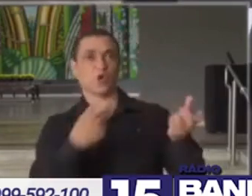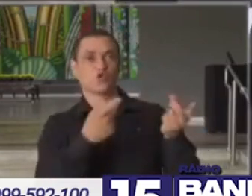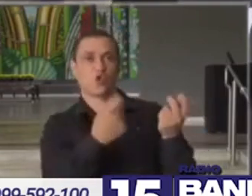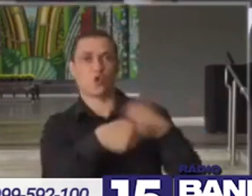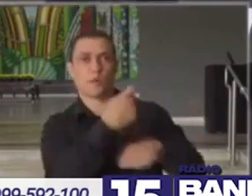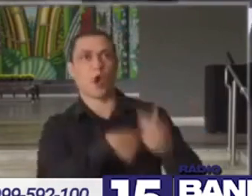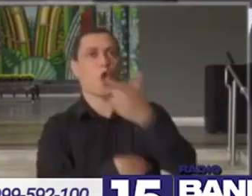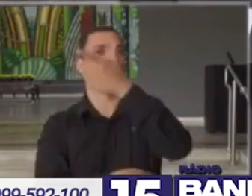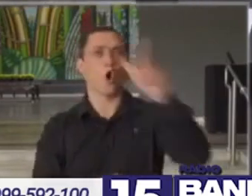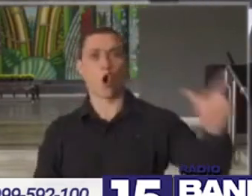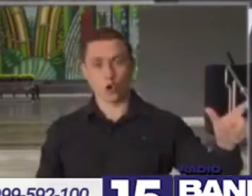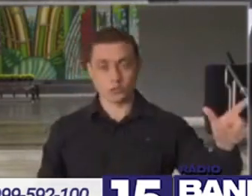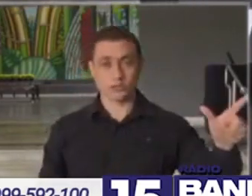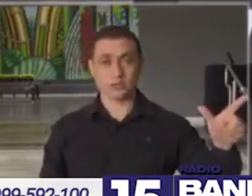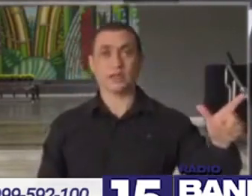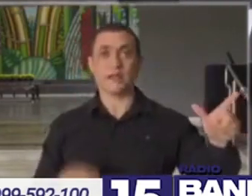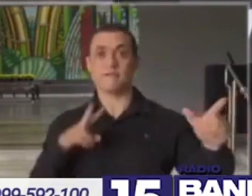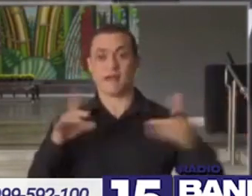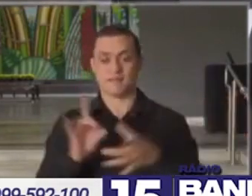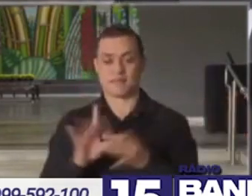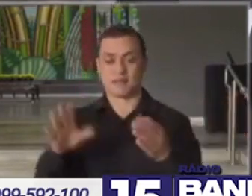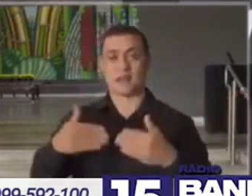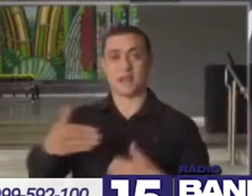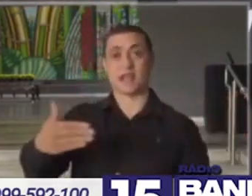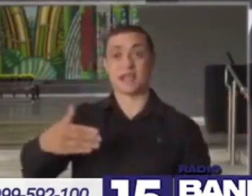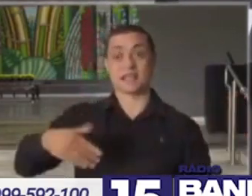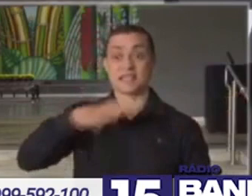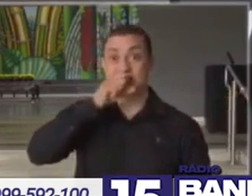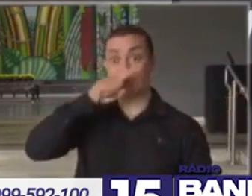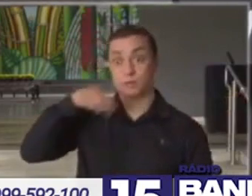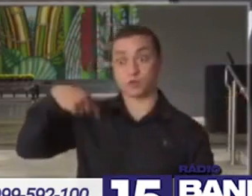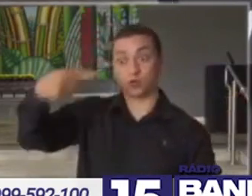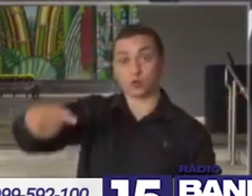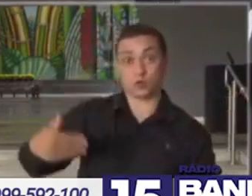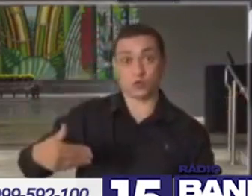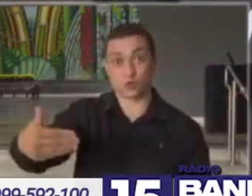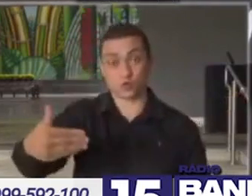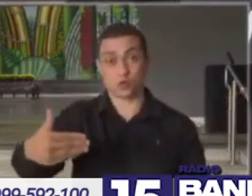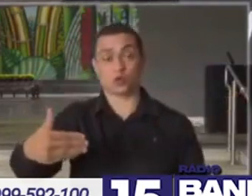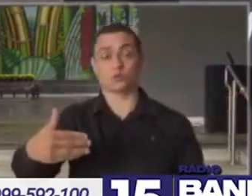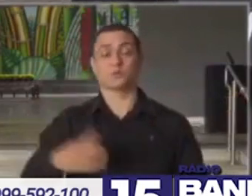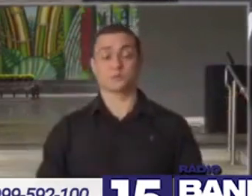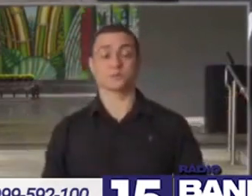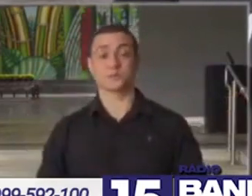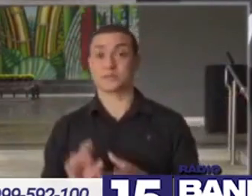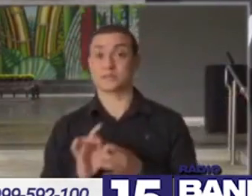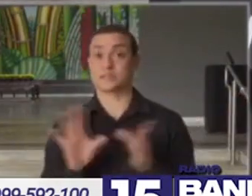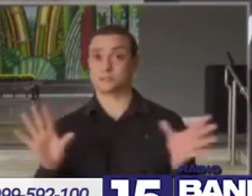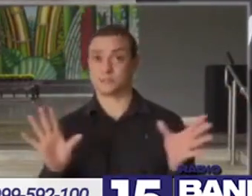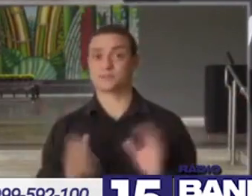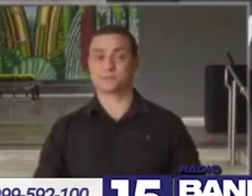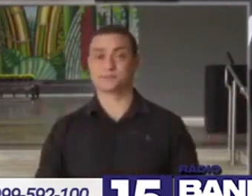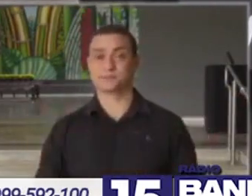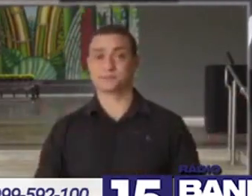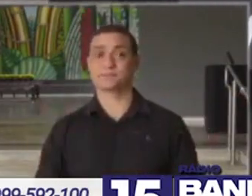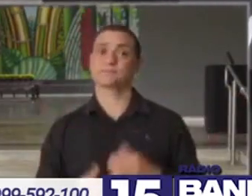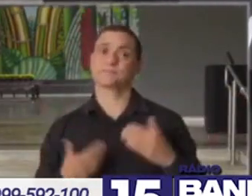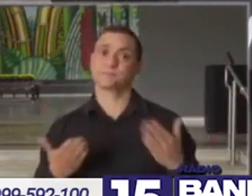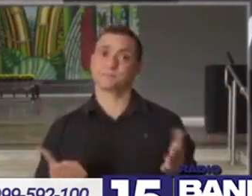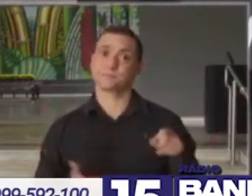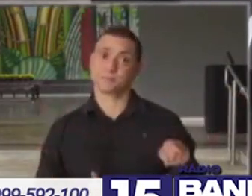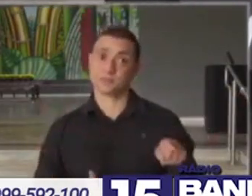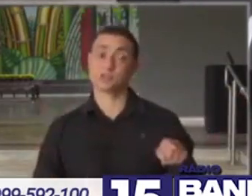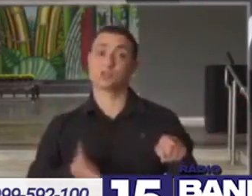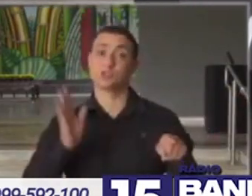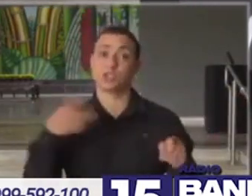sendo obrigatórias. Com essa medida que anunciamos hoje, o funcionamento de restaurantes